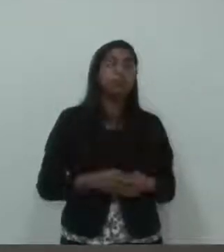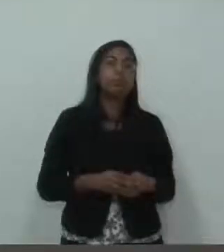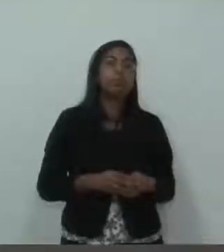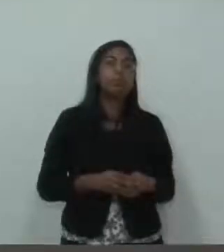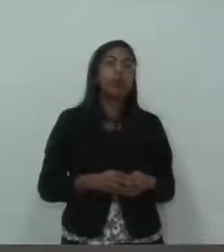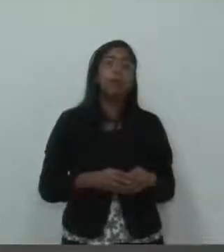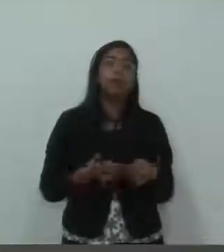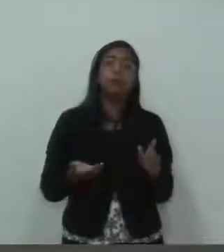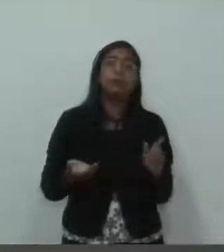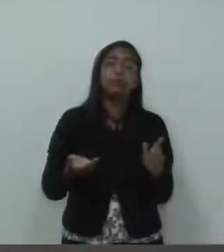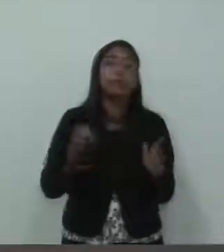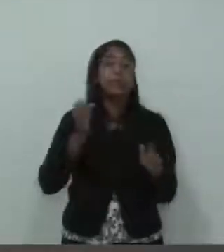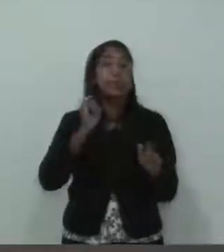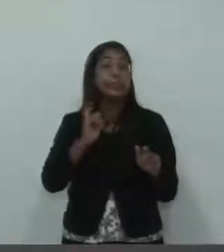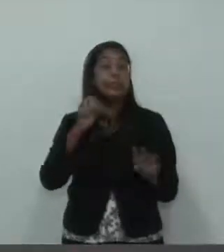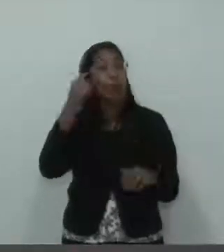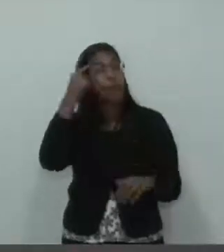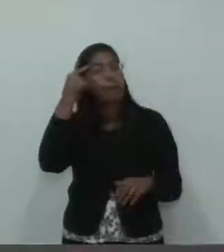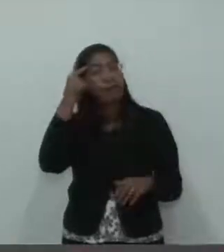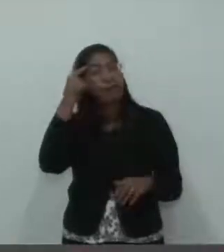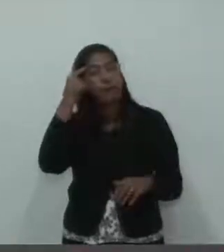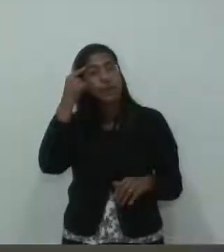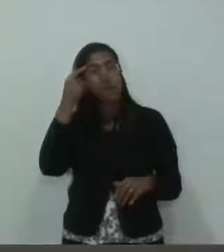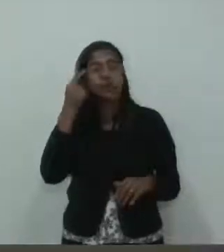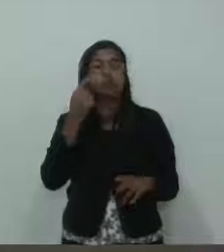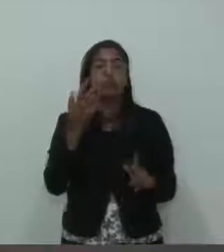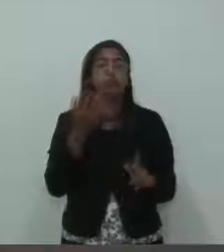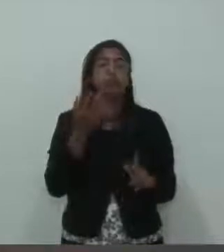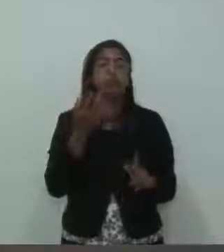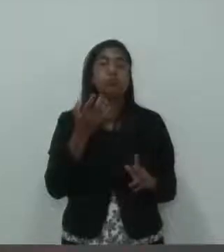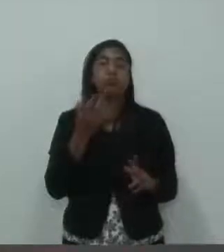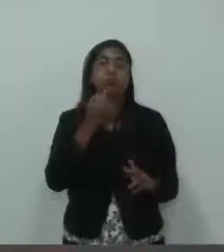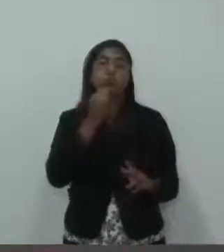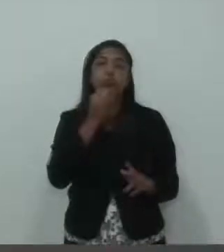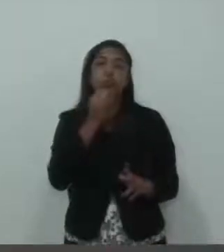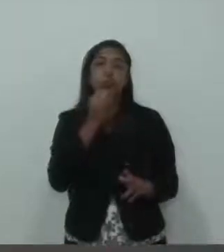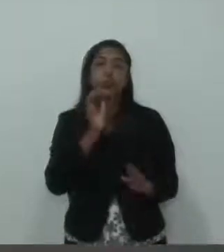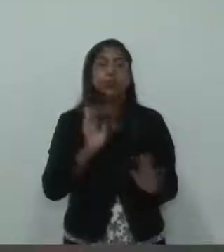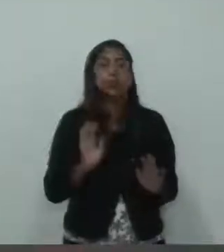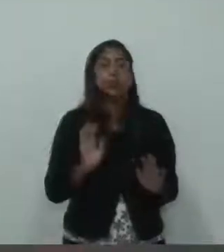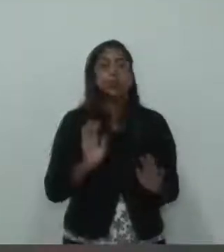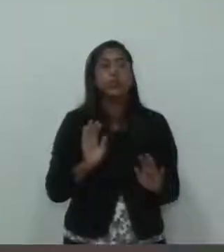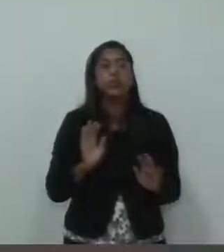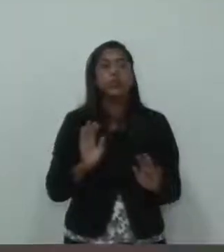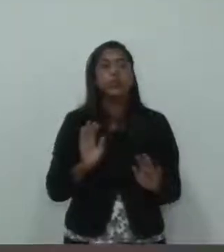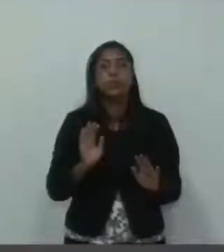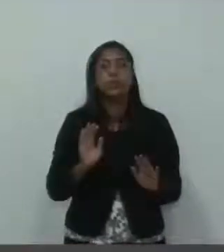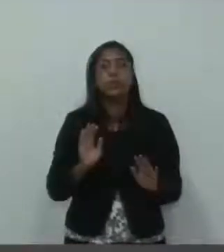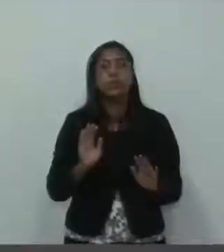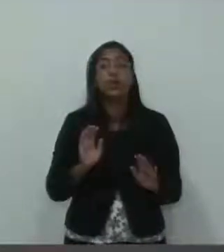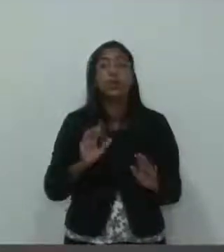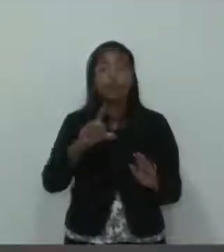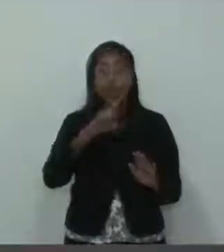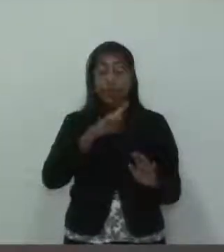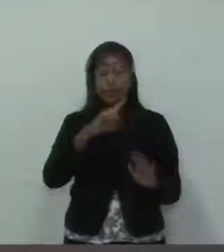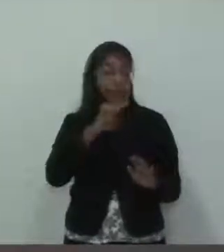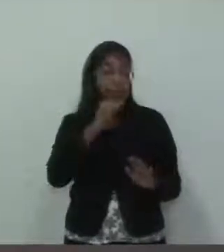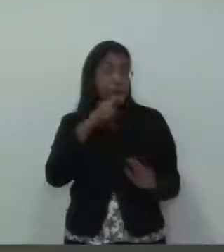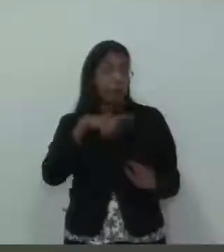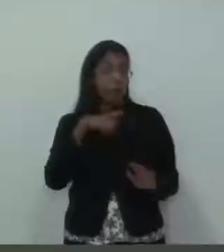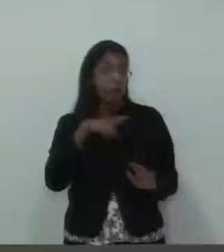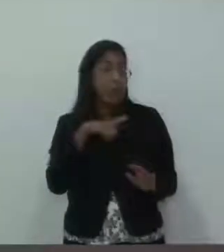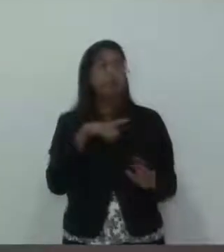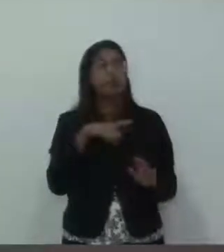Se a gente pegar e pensar em exemplos, vou falar até de cabeça. Existem mais de